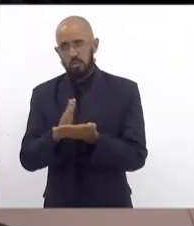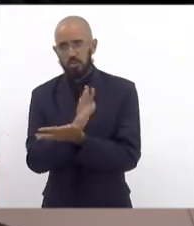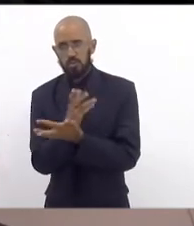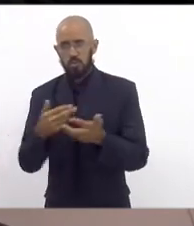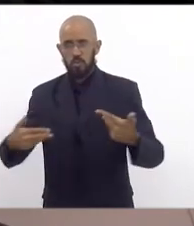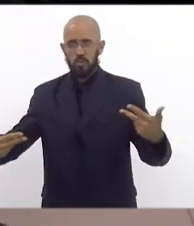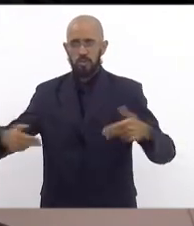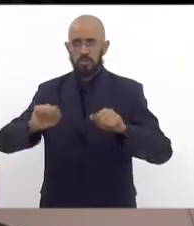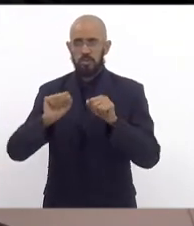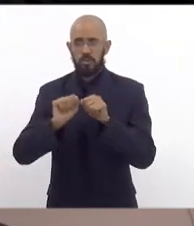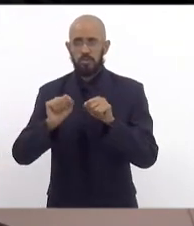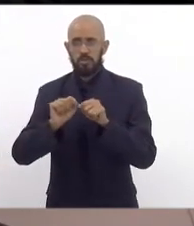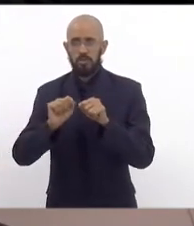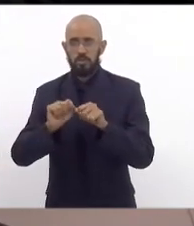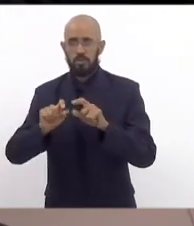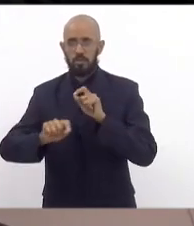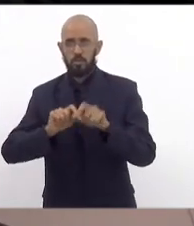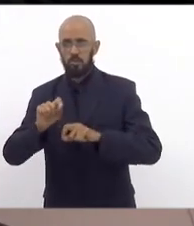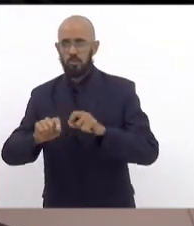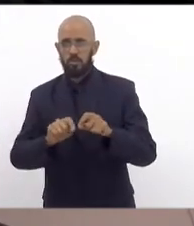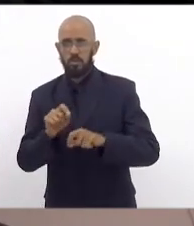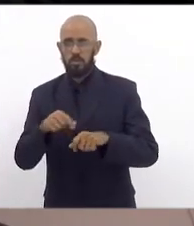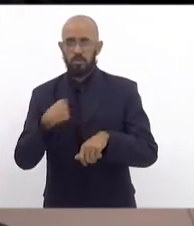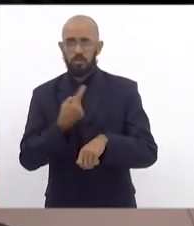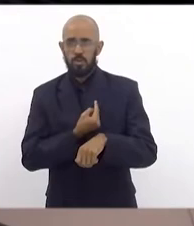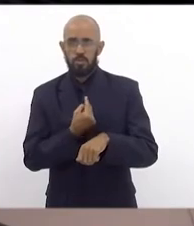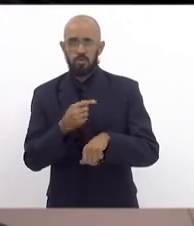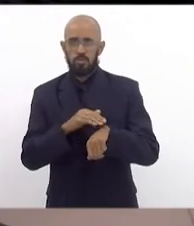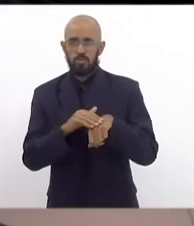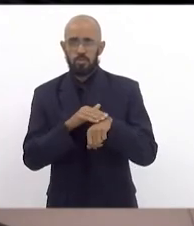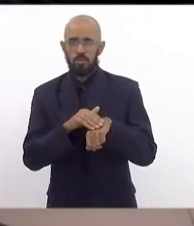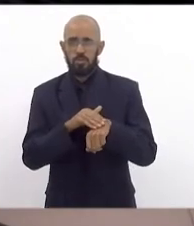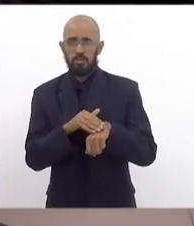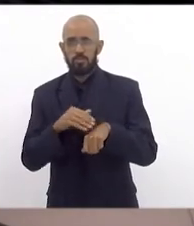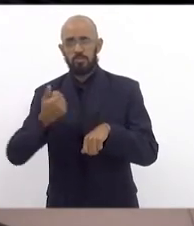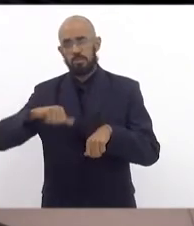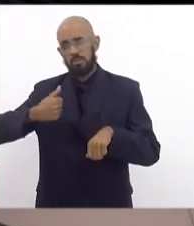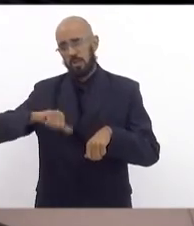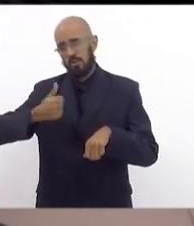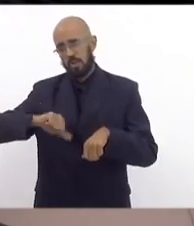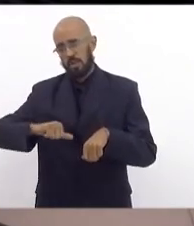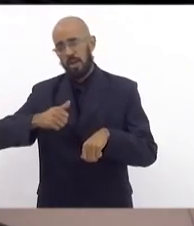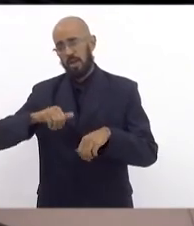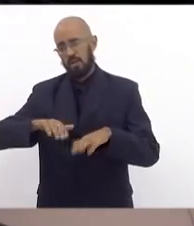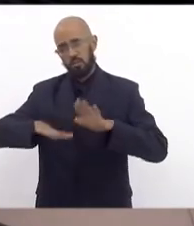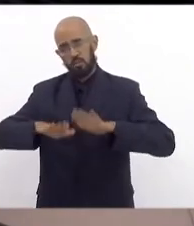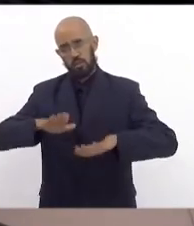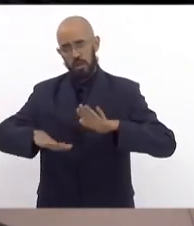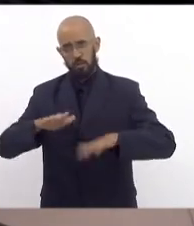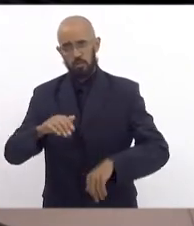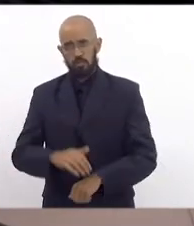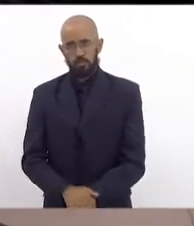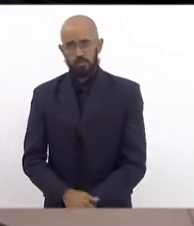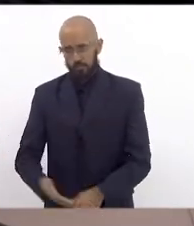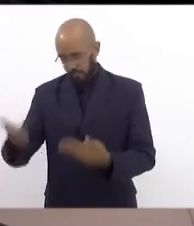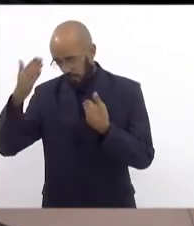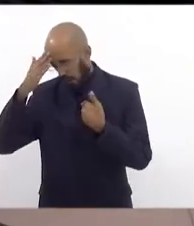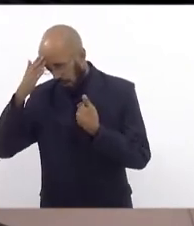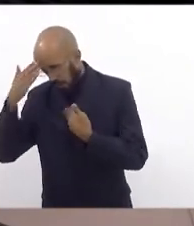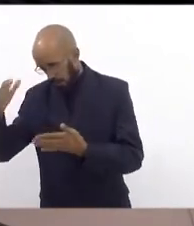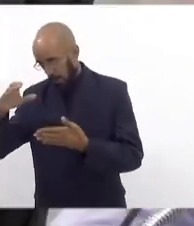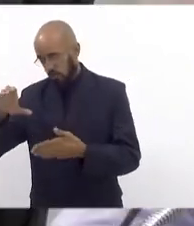está dando um a gente tem conversado aqui tem algumas coisas aqui a gente tem que analisar ainda com mais cuidado ok agradeço